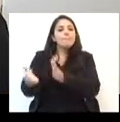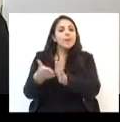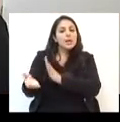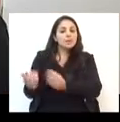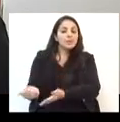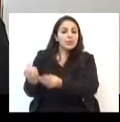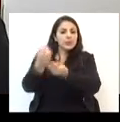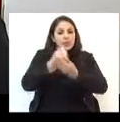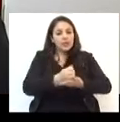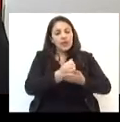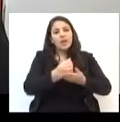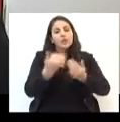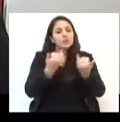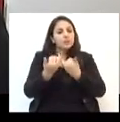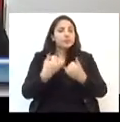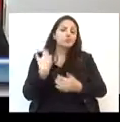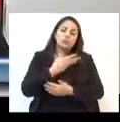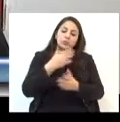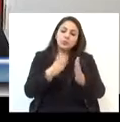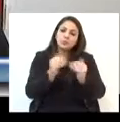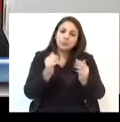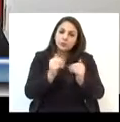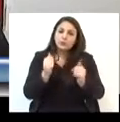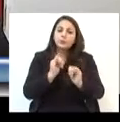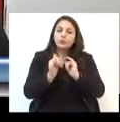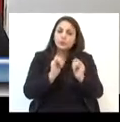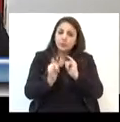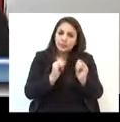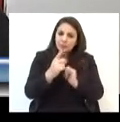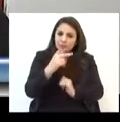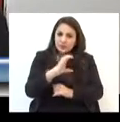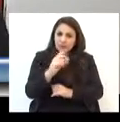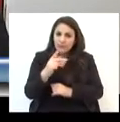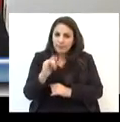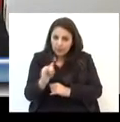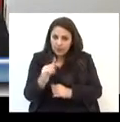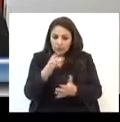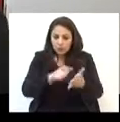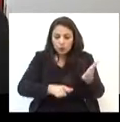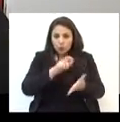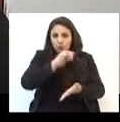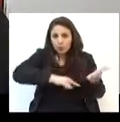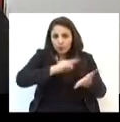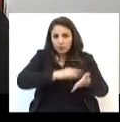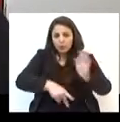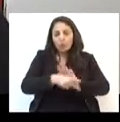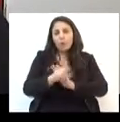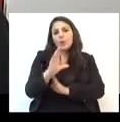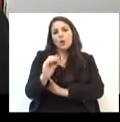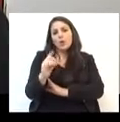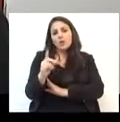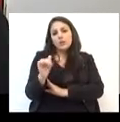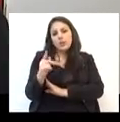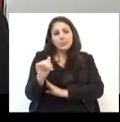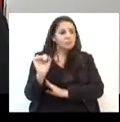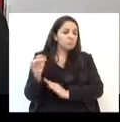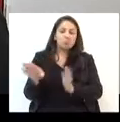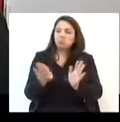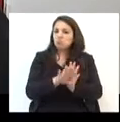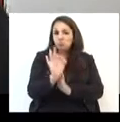fizemos o requerimento, né, solicitando as informações, documentos lá da companhia da Codepas, né, e não